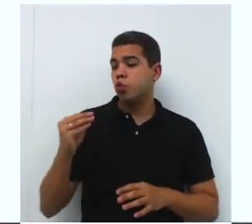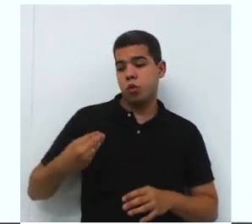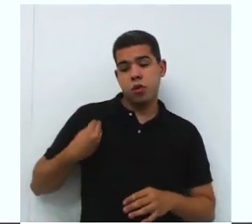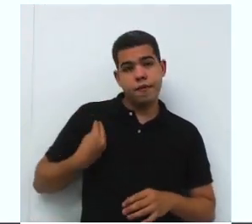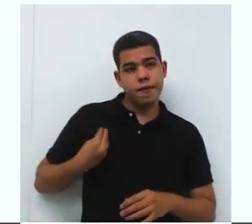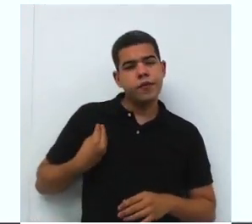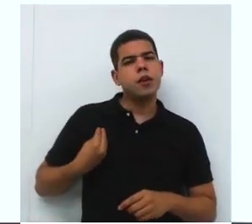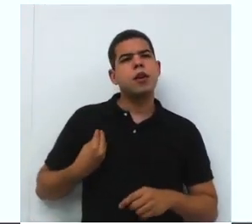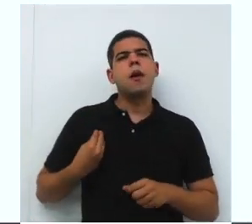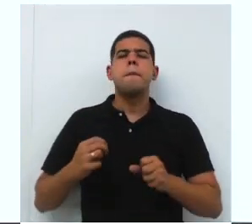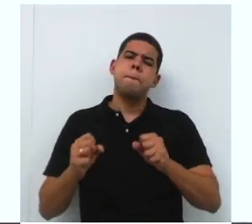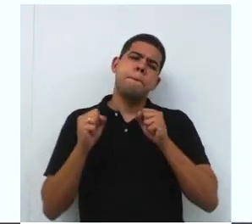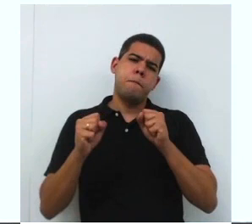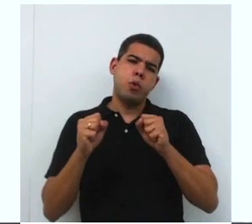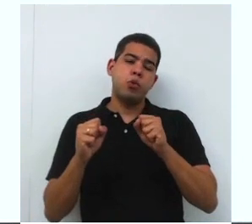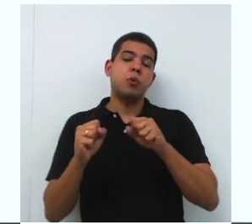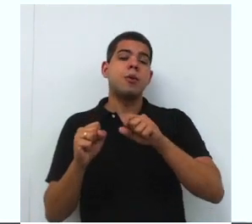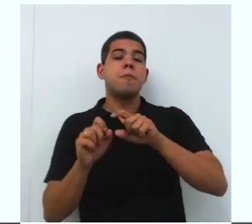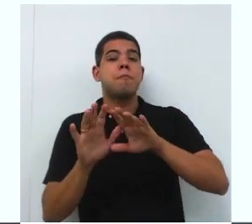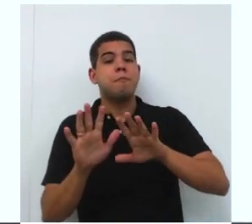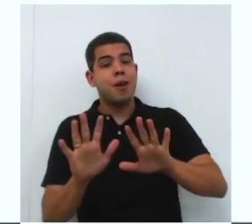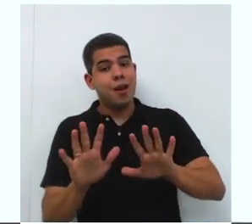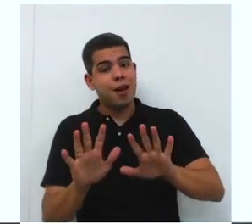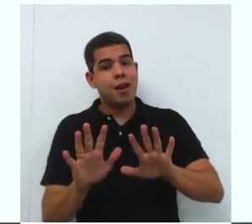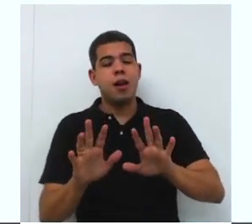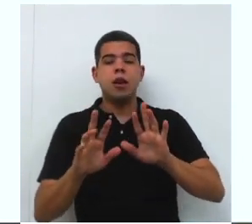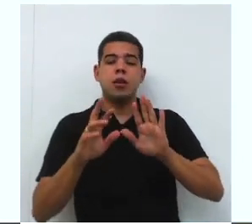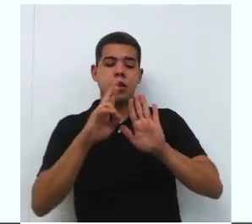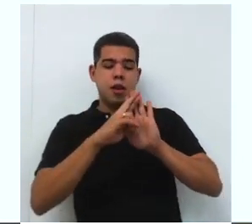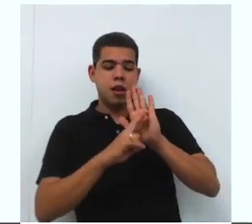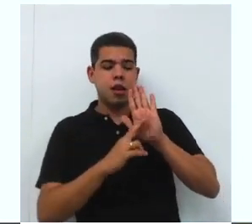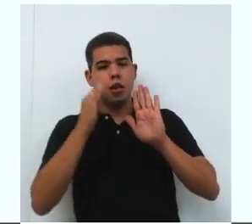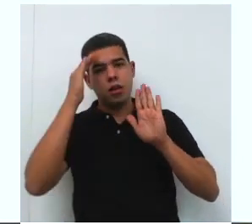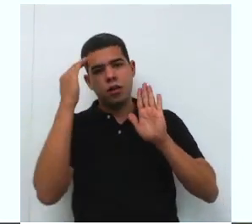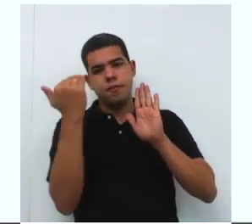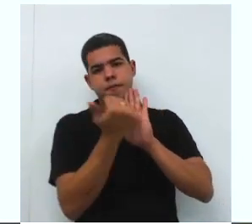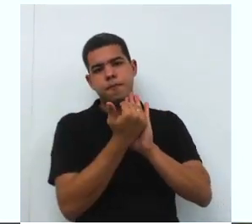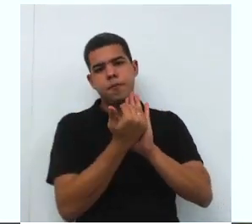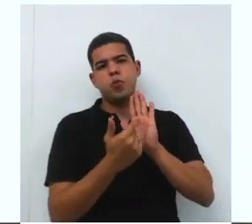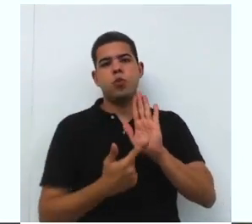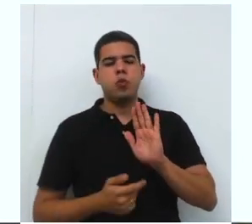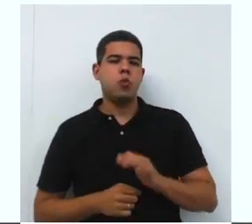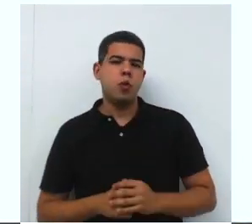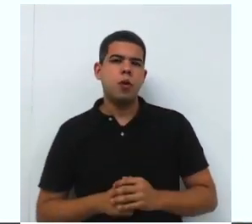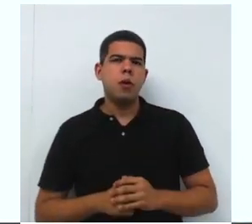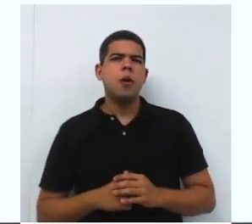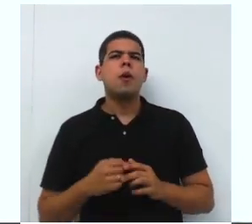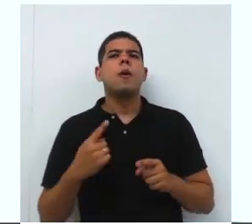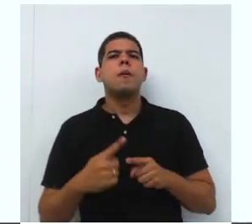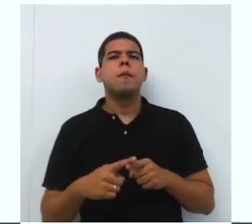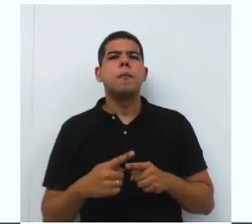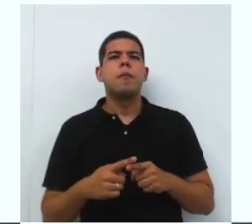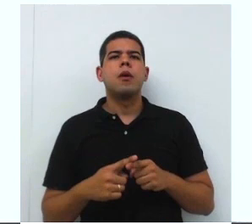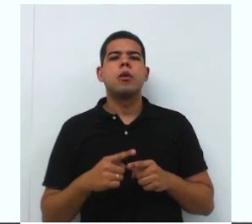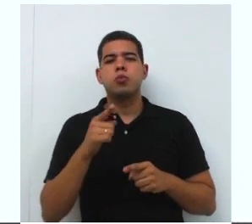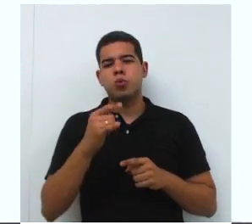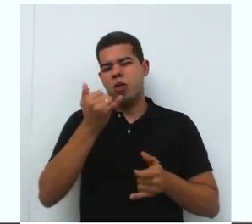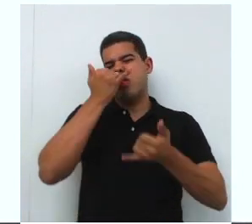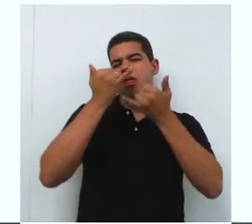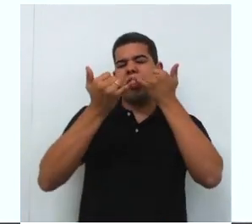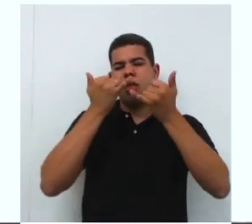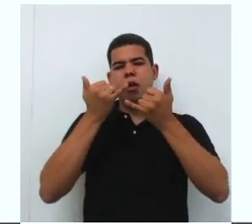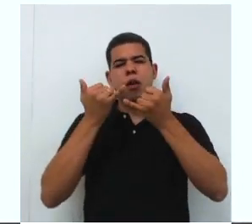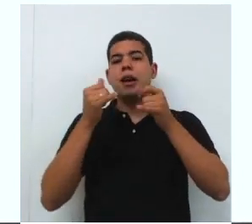na vida a gente pode, desde que respeitando as regras. Por que essas regras? Porque você não vai querer